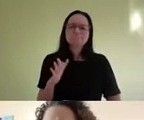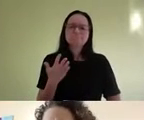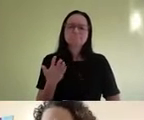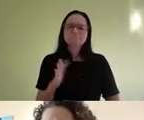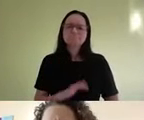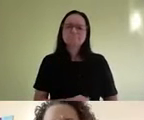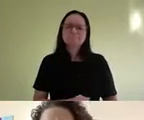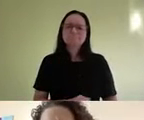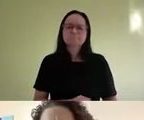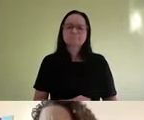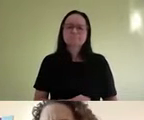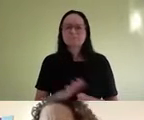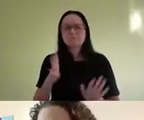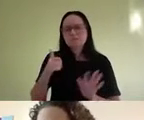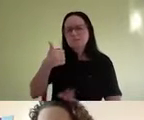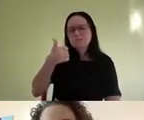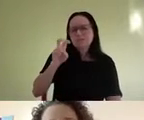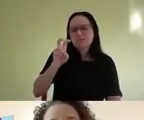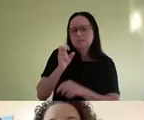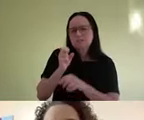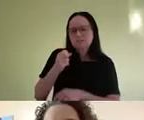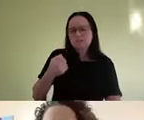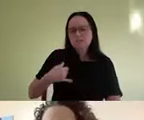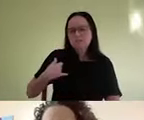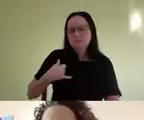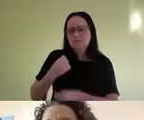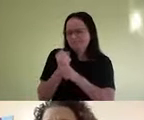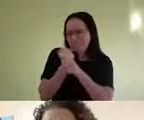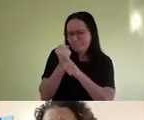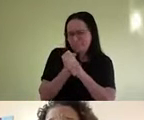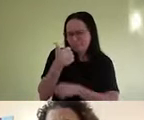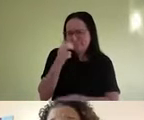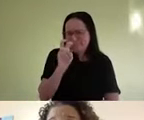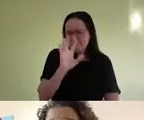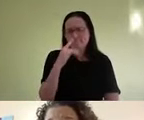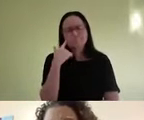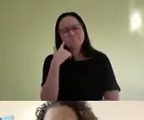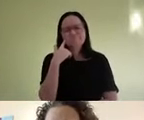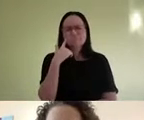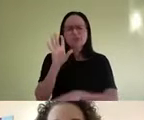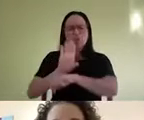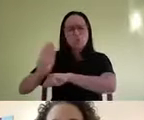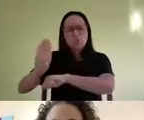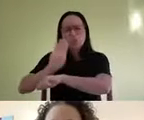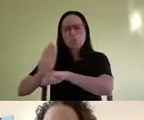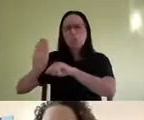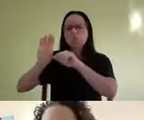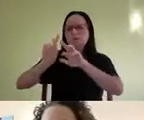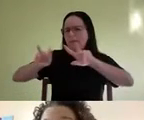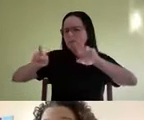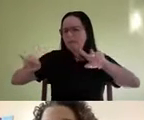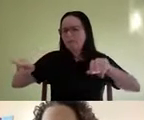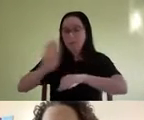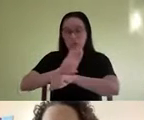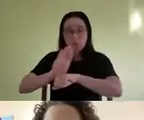15 anos e vários cursos internos onde a gente faz de especialização, eu,